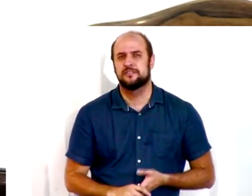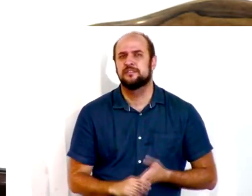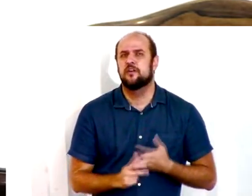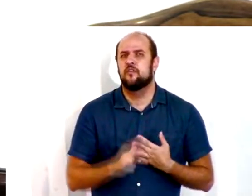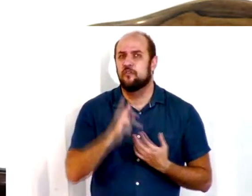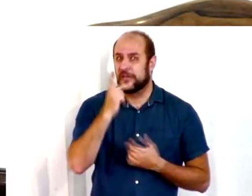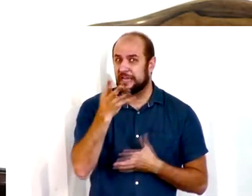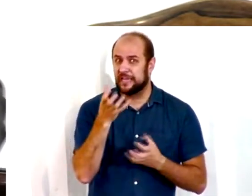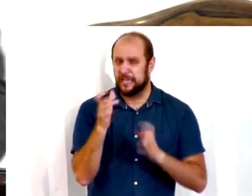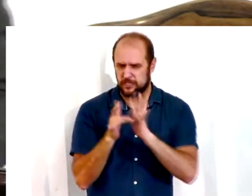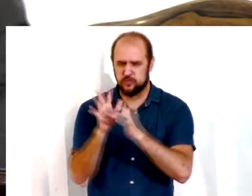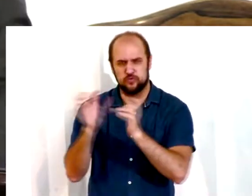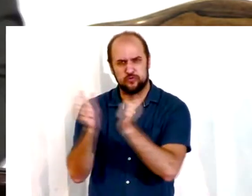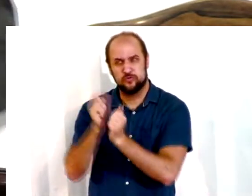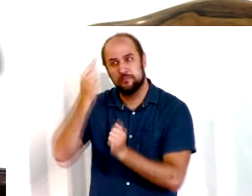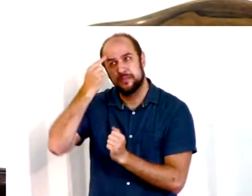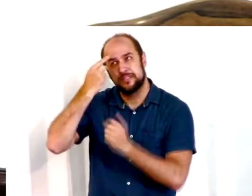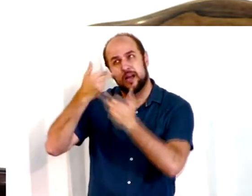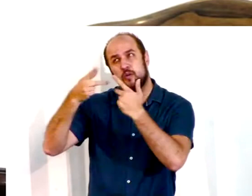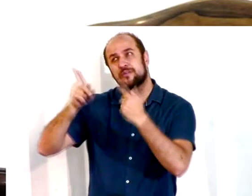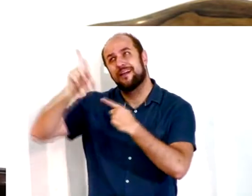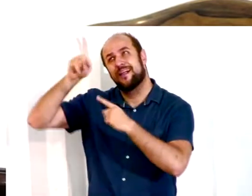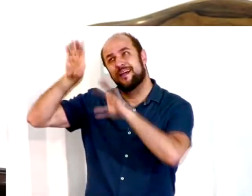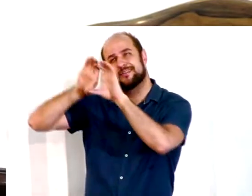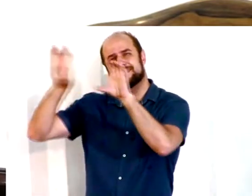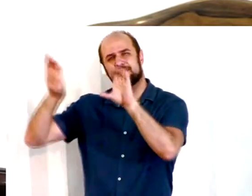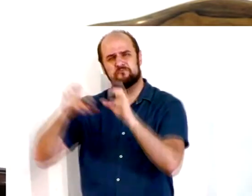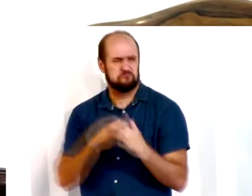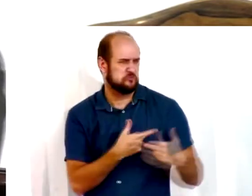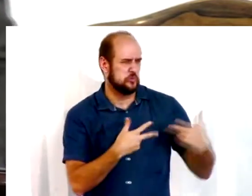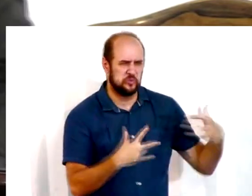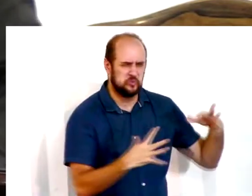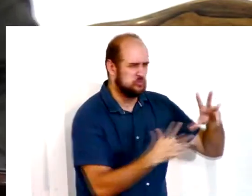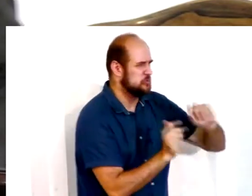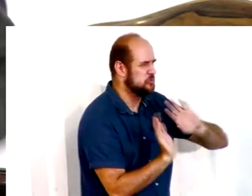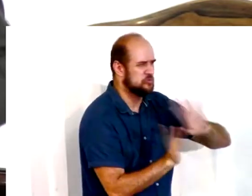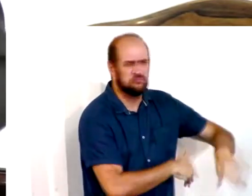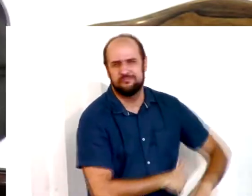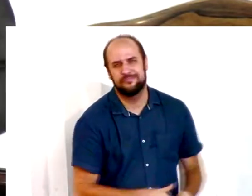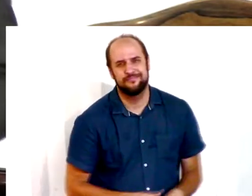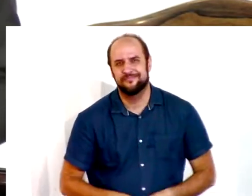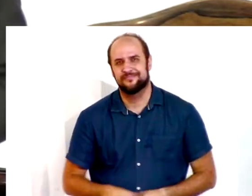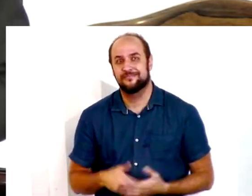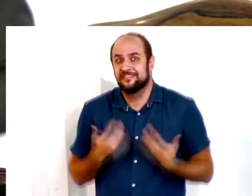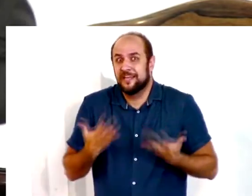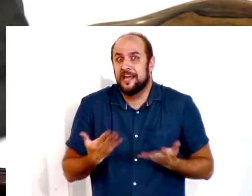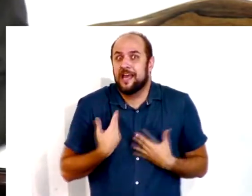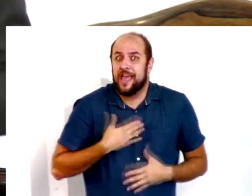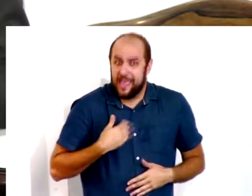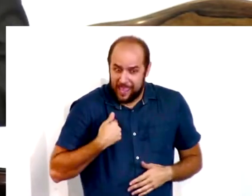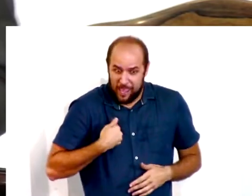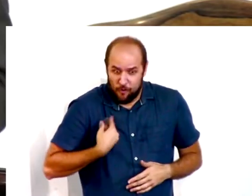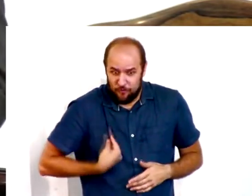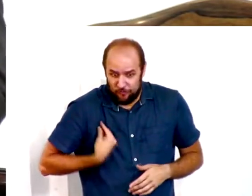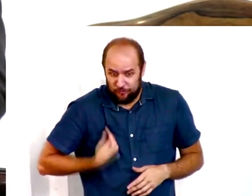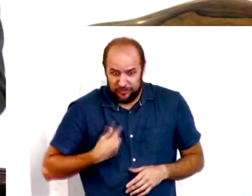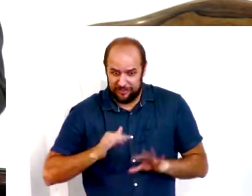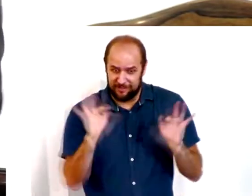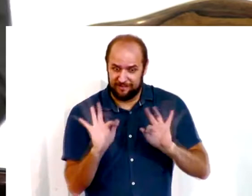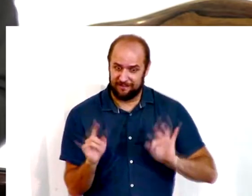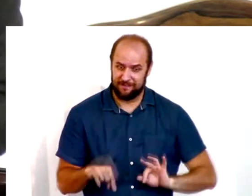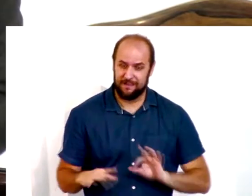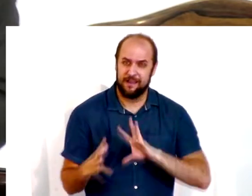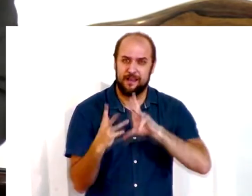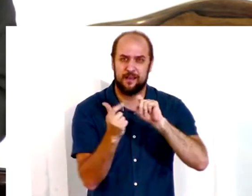coisas do alto. Pensai nas coisas do alto, e não nas que são daqui da terra. Ou seja, para eu viver contente nesse mundo, eu tenho que